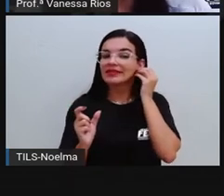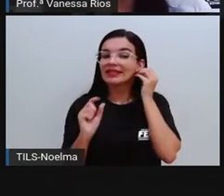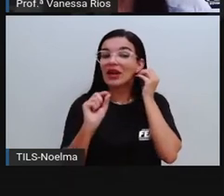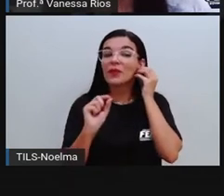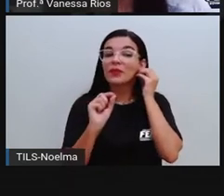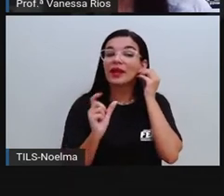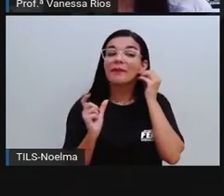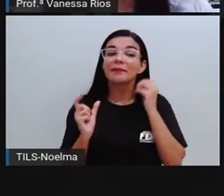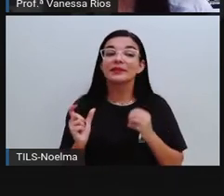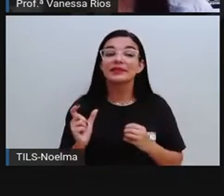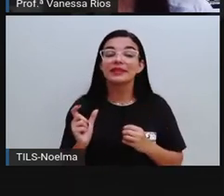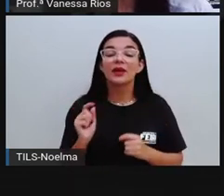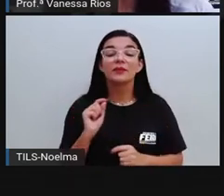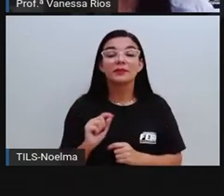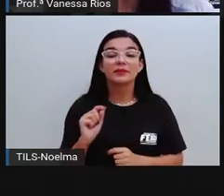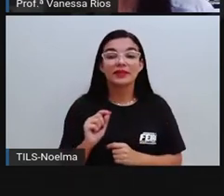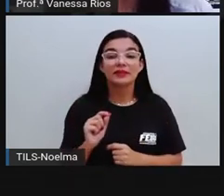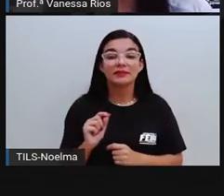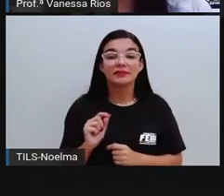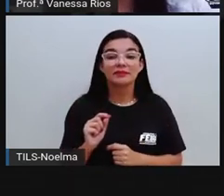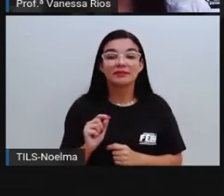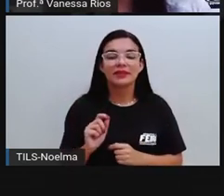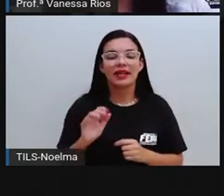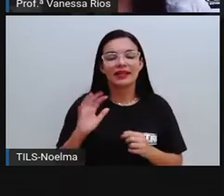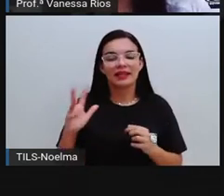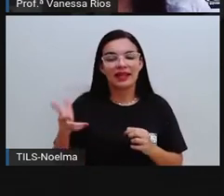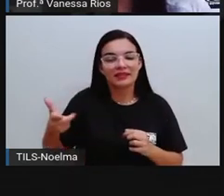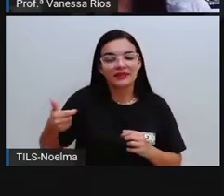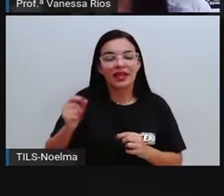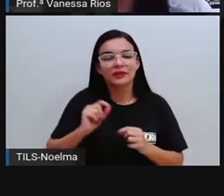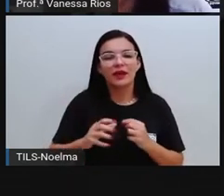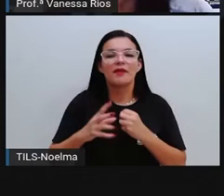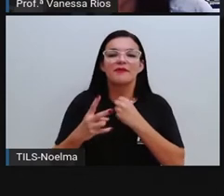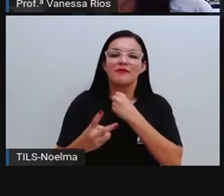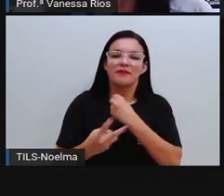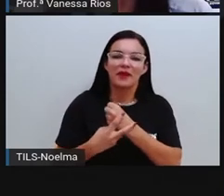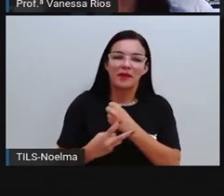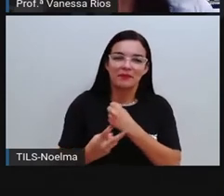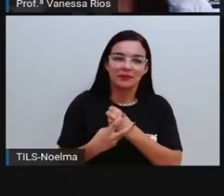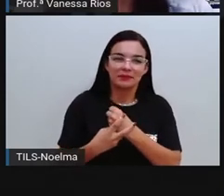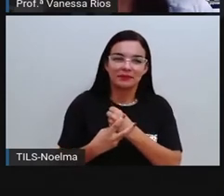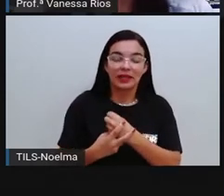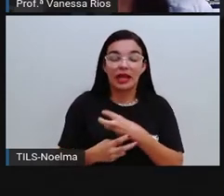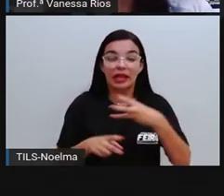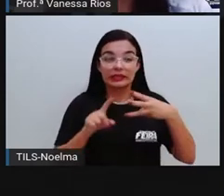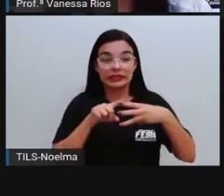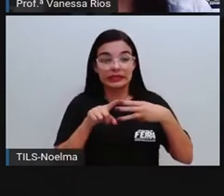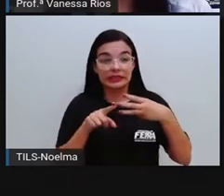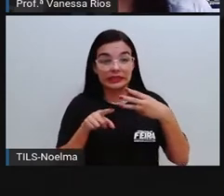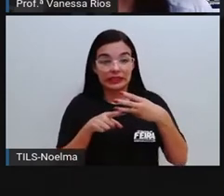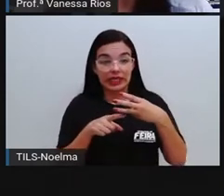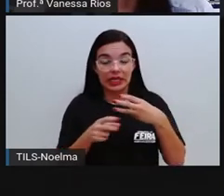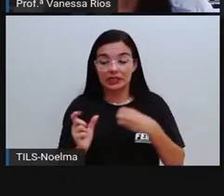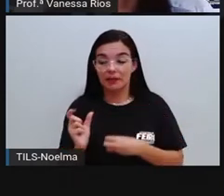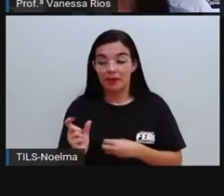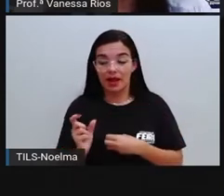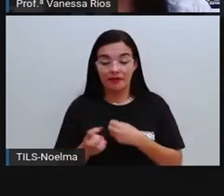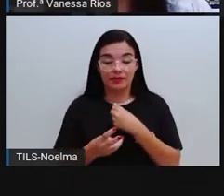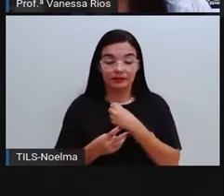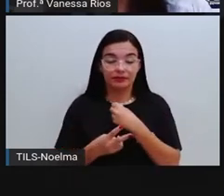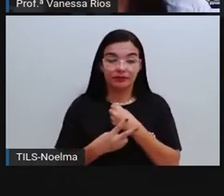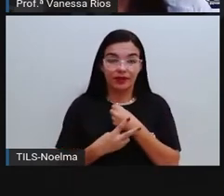palavras aí são justamente palavras classificadas como verbos, tá certo? Então, ó,